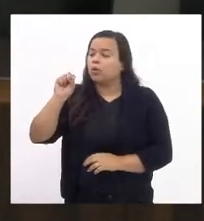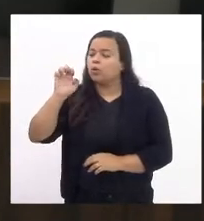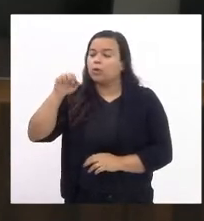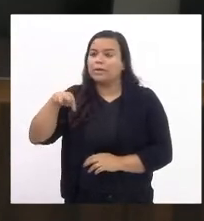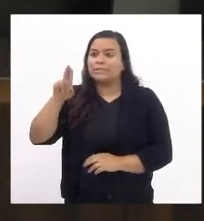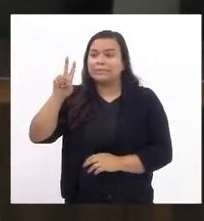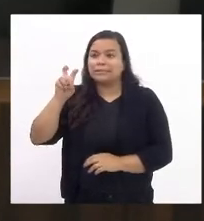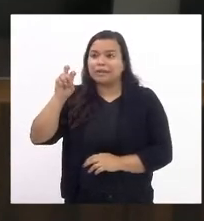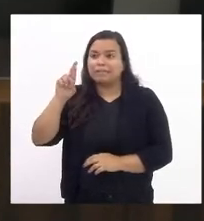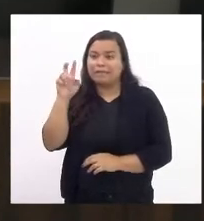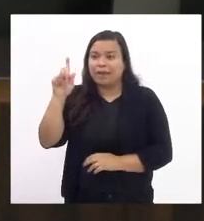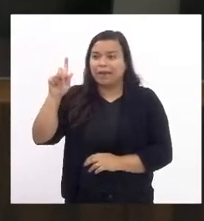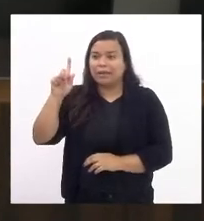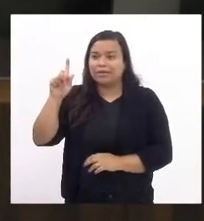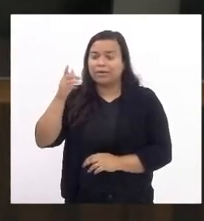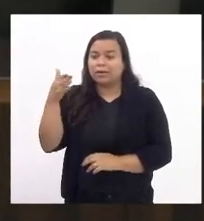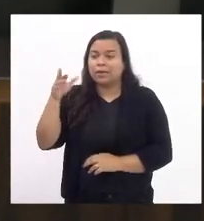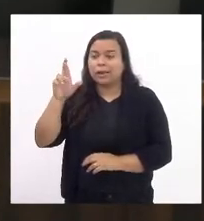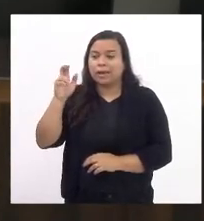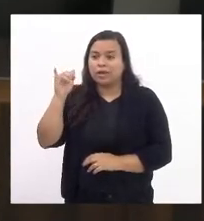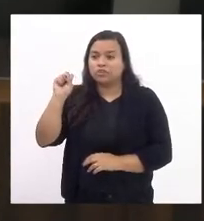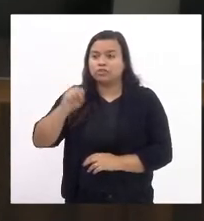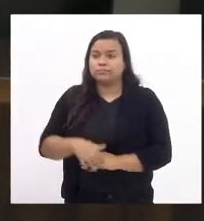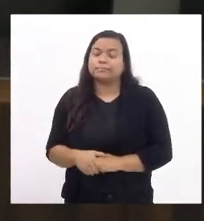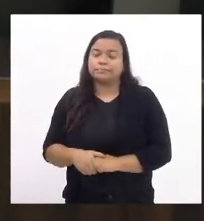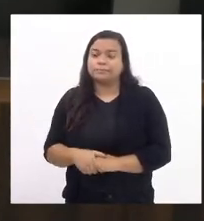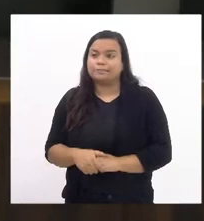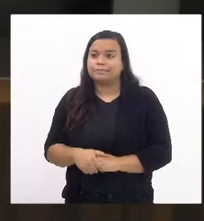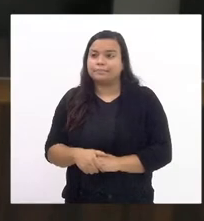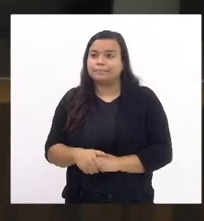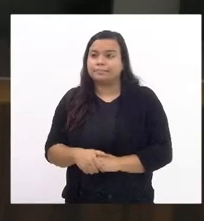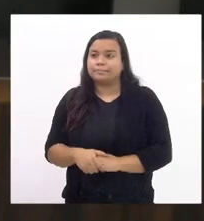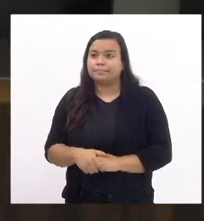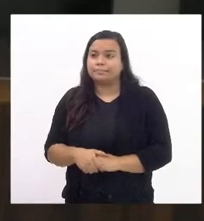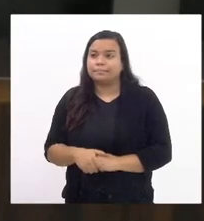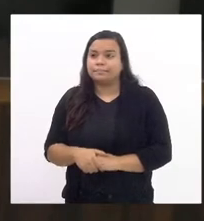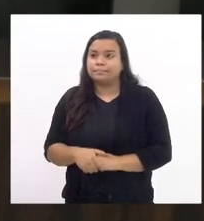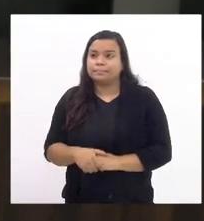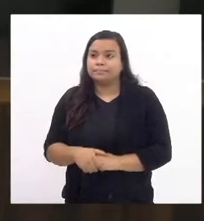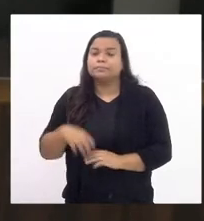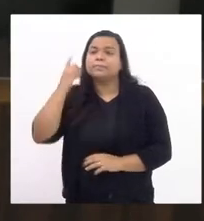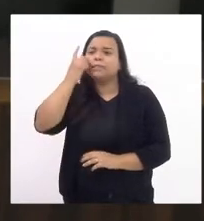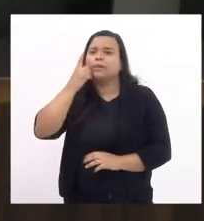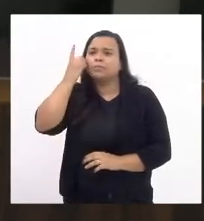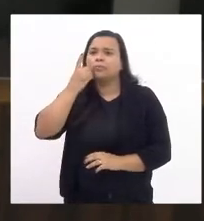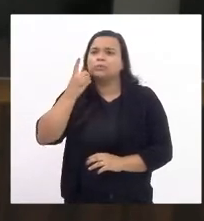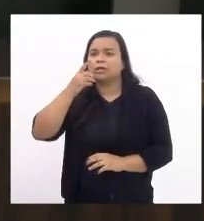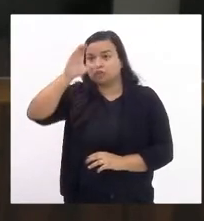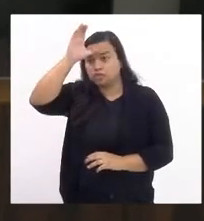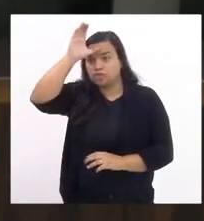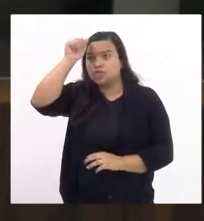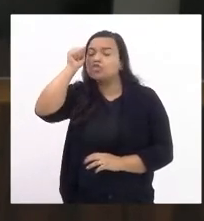Reis. Deputado Rosenberg Reis. Deputada Tia Ju.